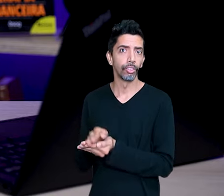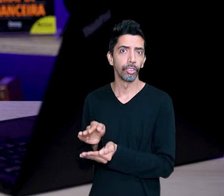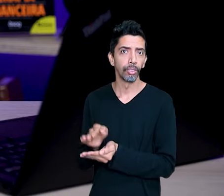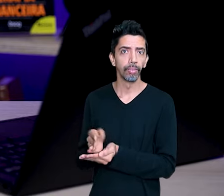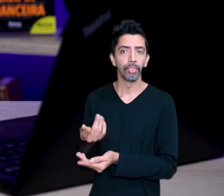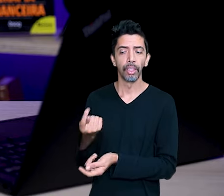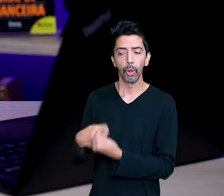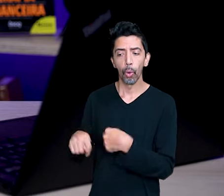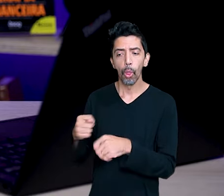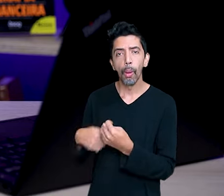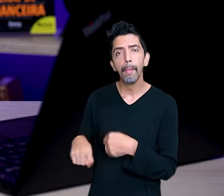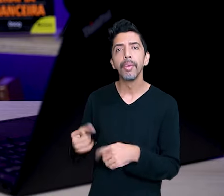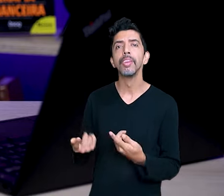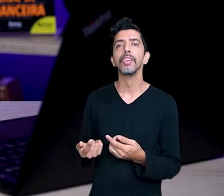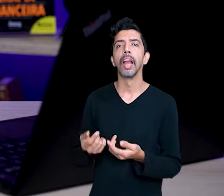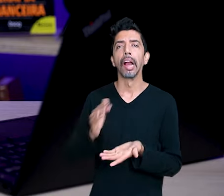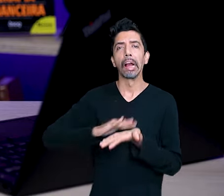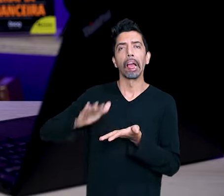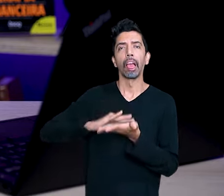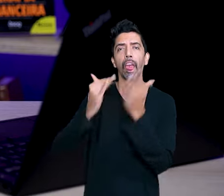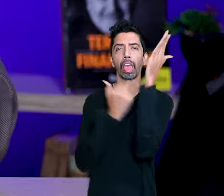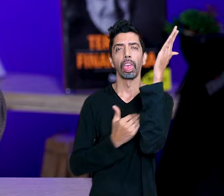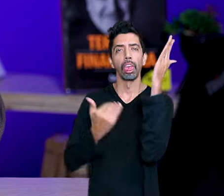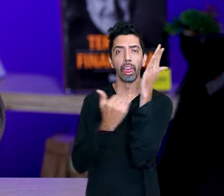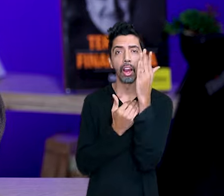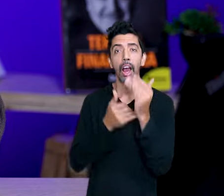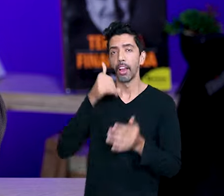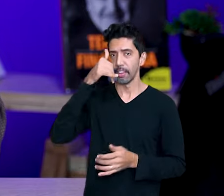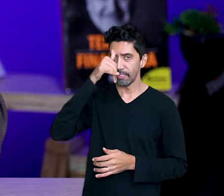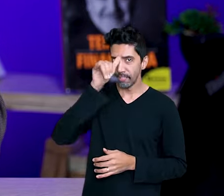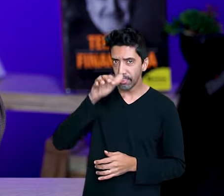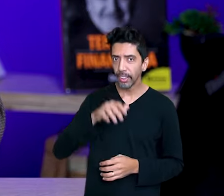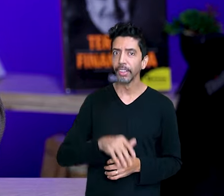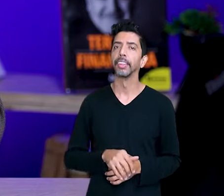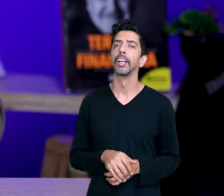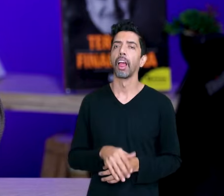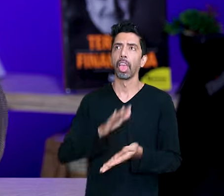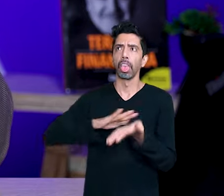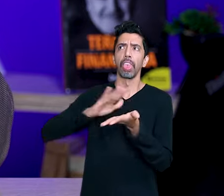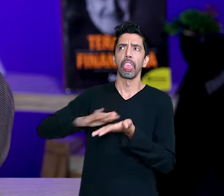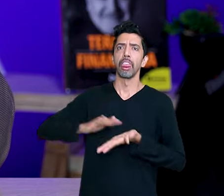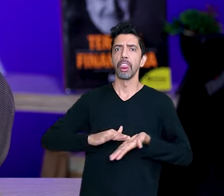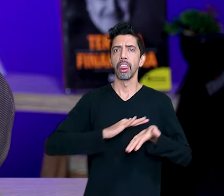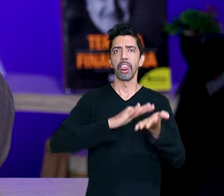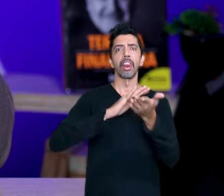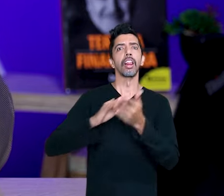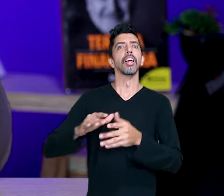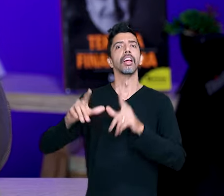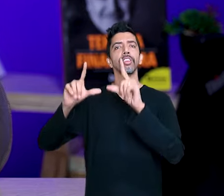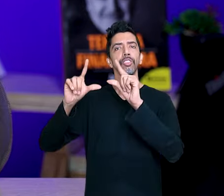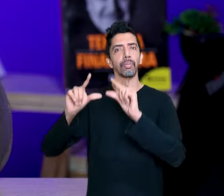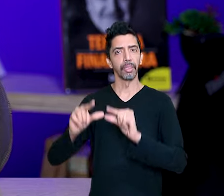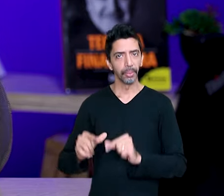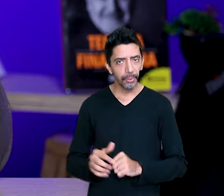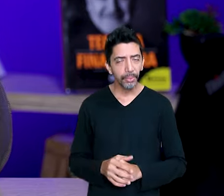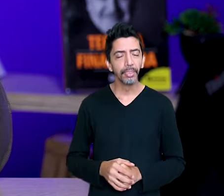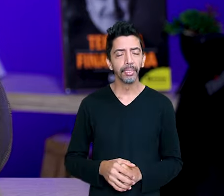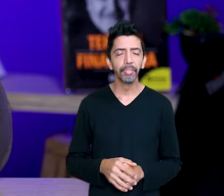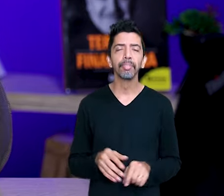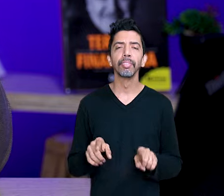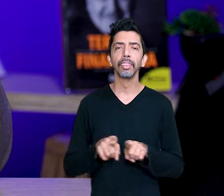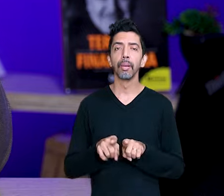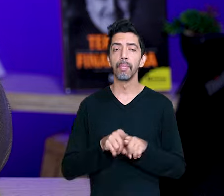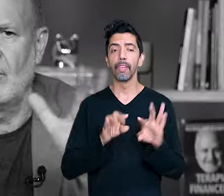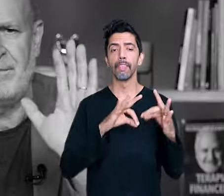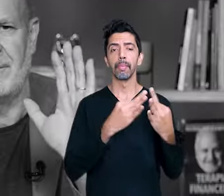evitando desperdícios, excessos de gastos, influenciando a família. Porque sem família não existe